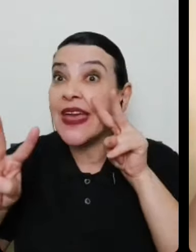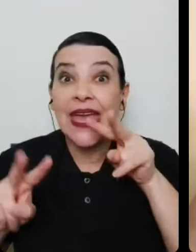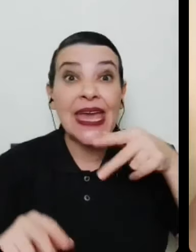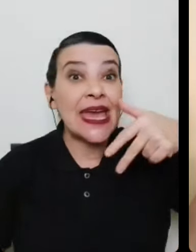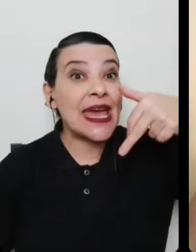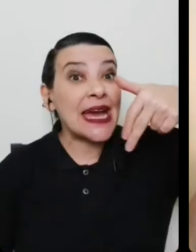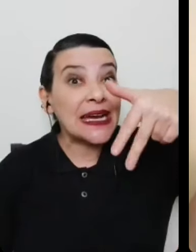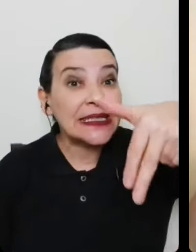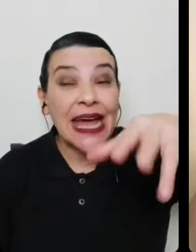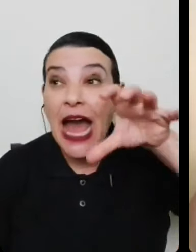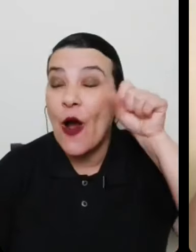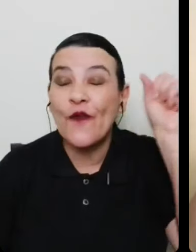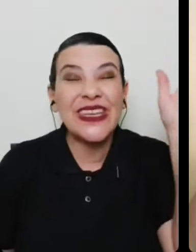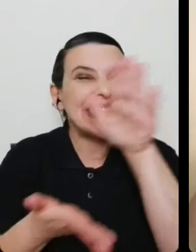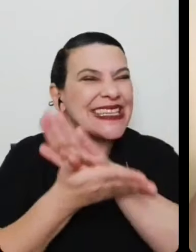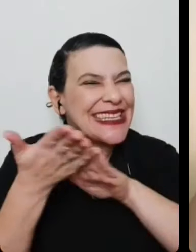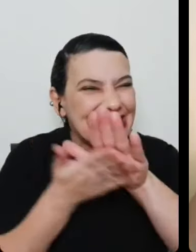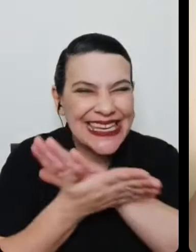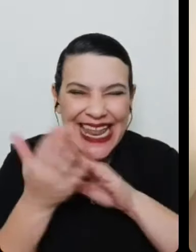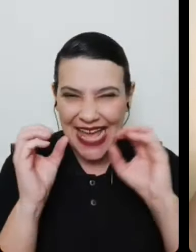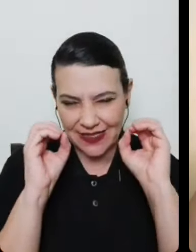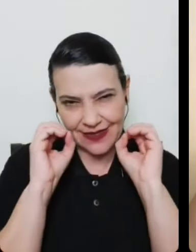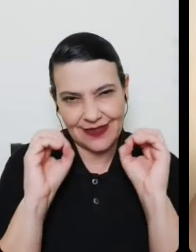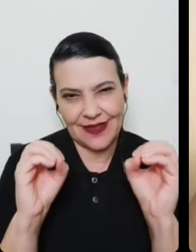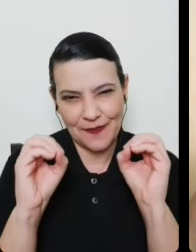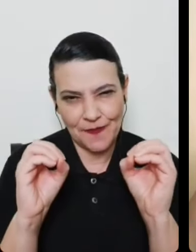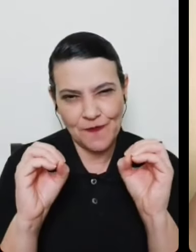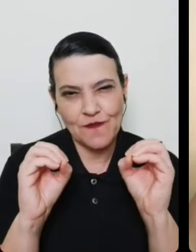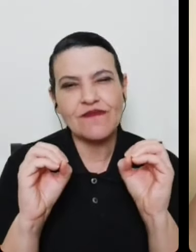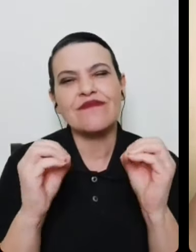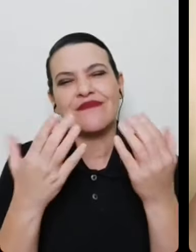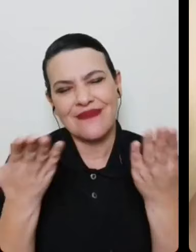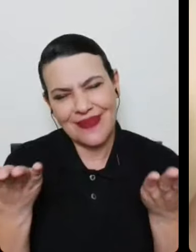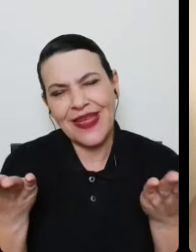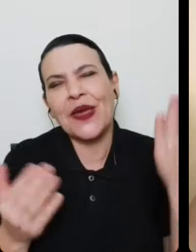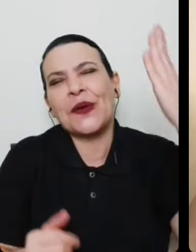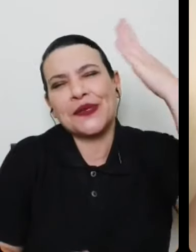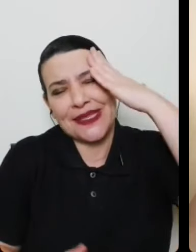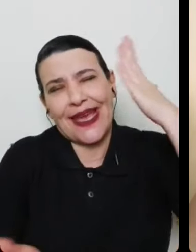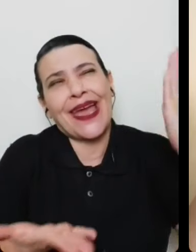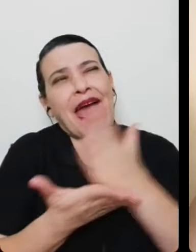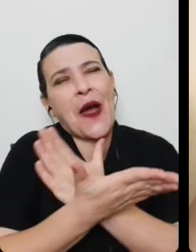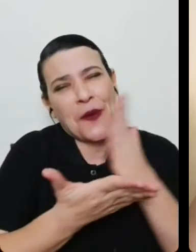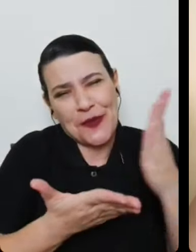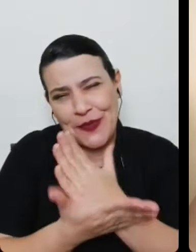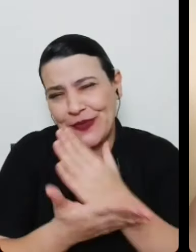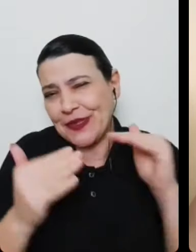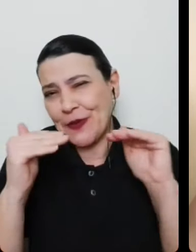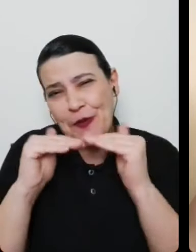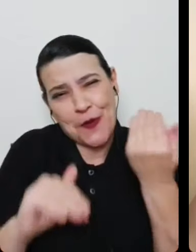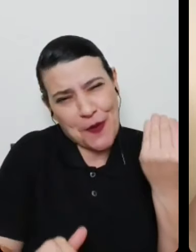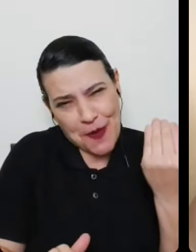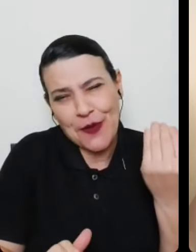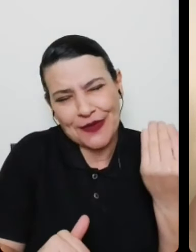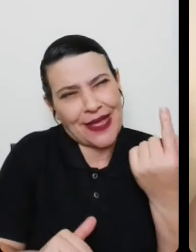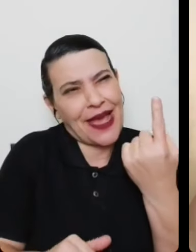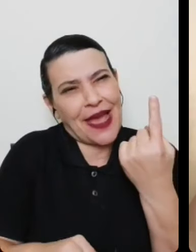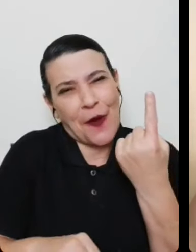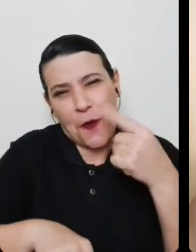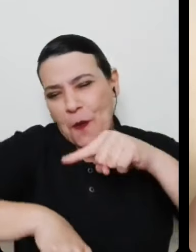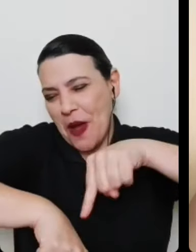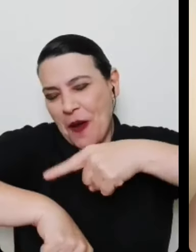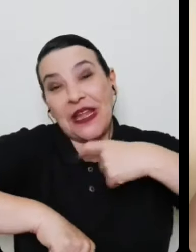ou de ouvir. Tem, eu sei, uma questão polêmica sobre isso, E é aquilo, uma hora é muito pouco tempo.